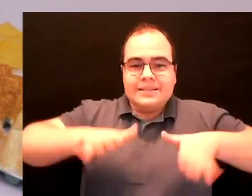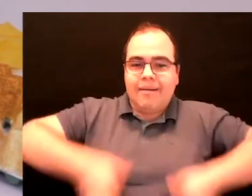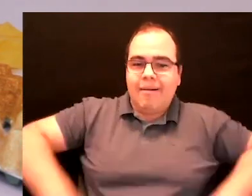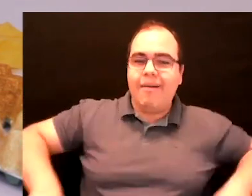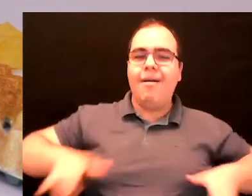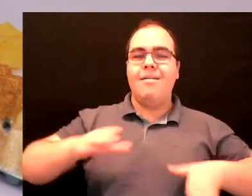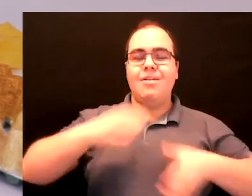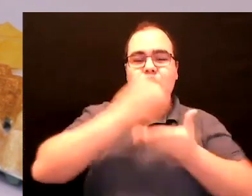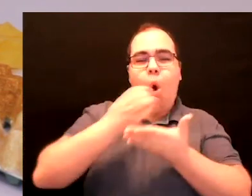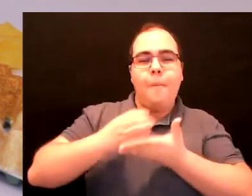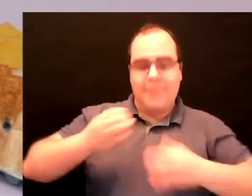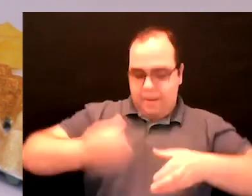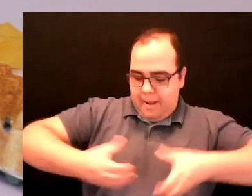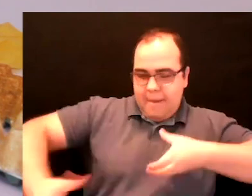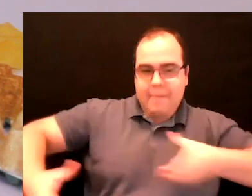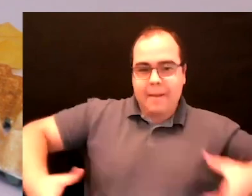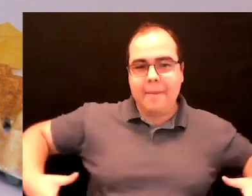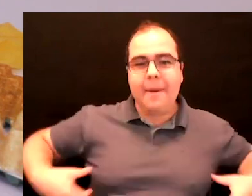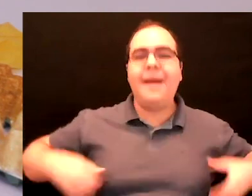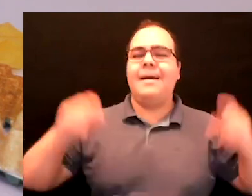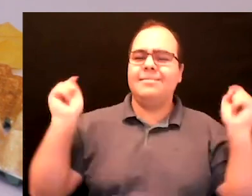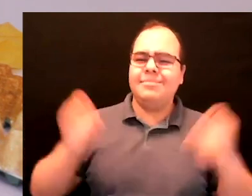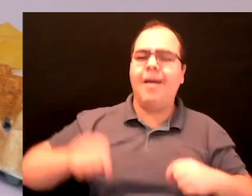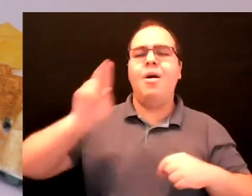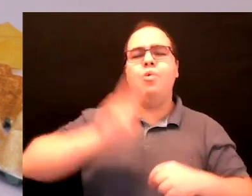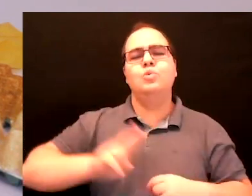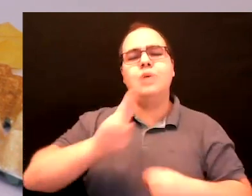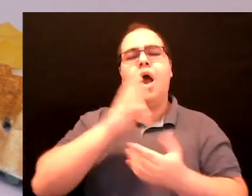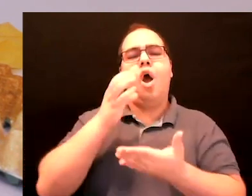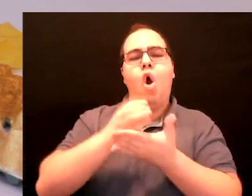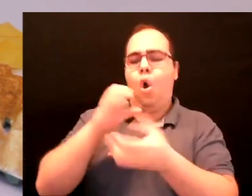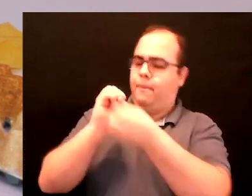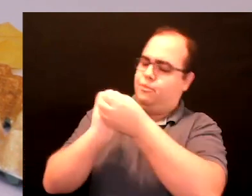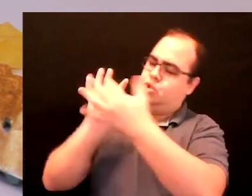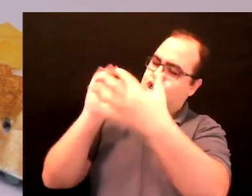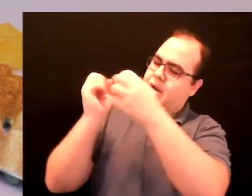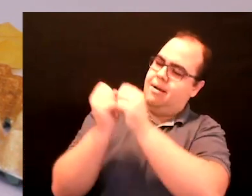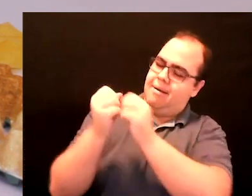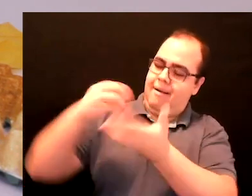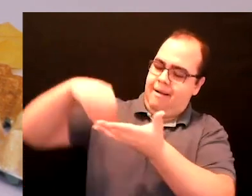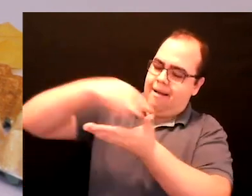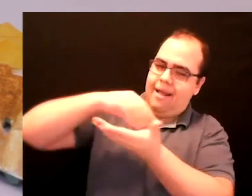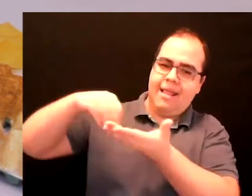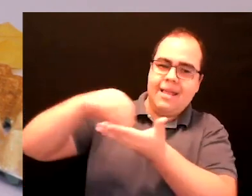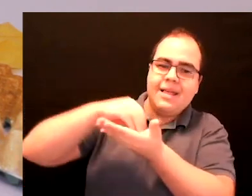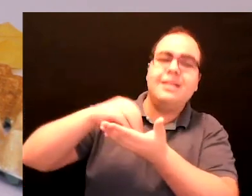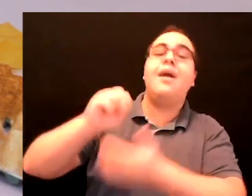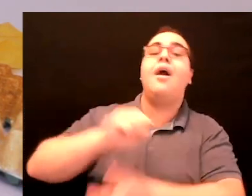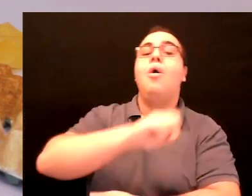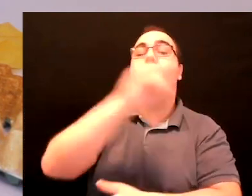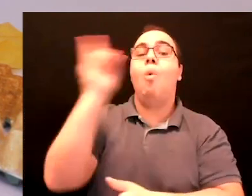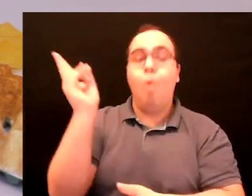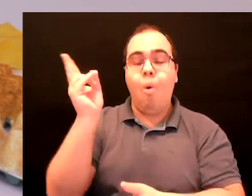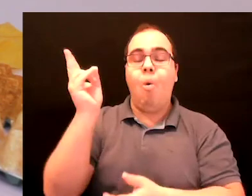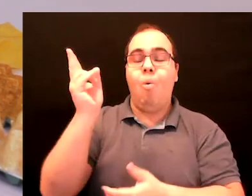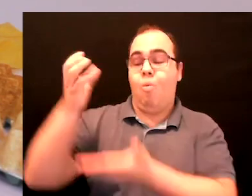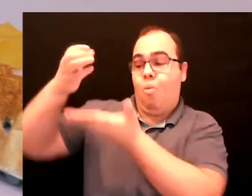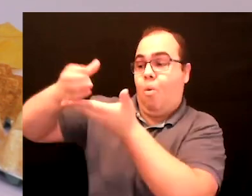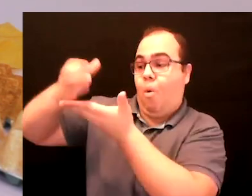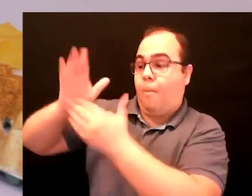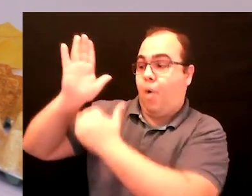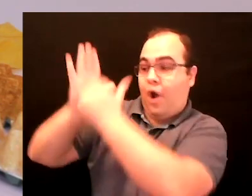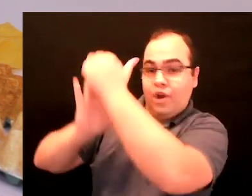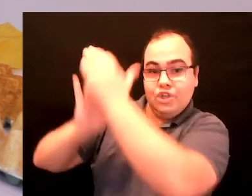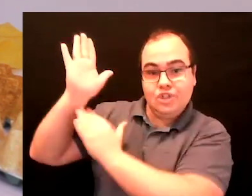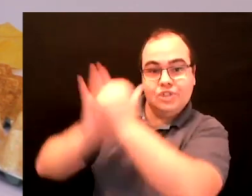colete também, uma saia também de copinhos que vocês viram. Posso utilizar tanto o copinho de glitter como o